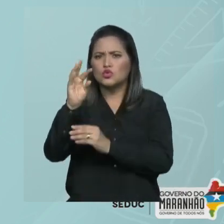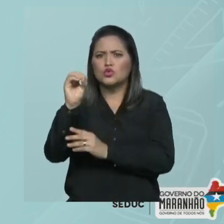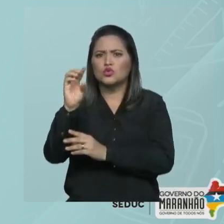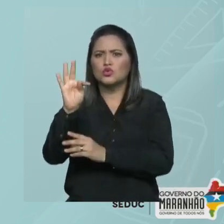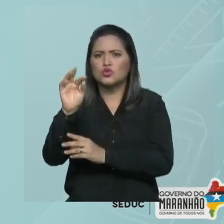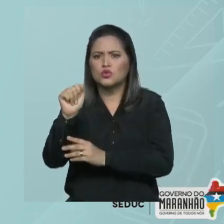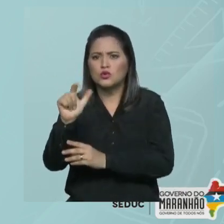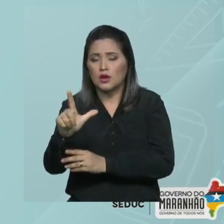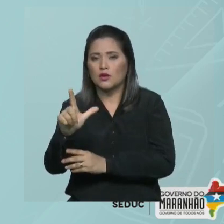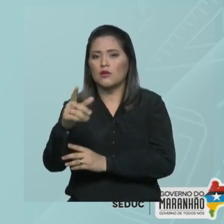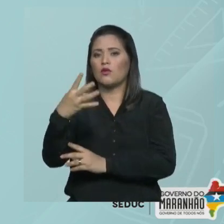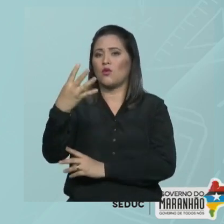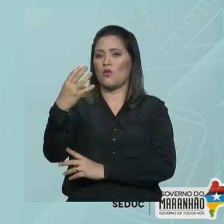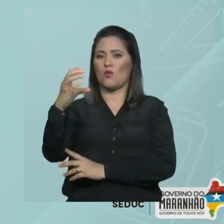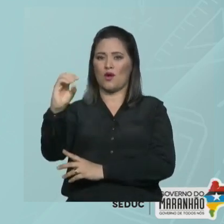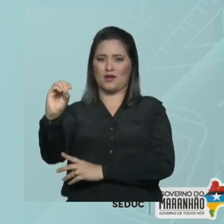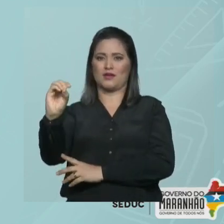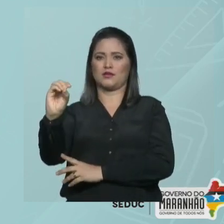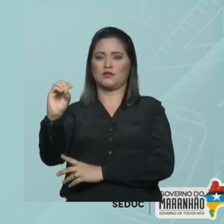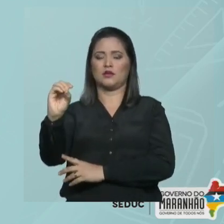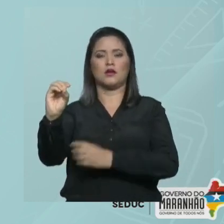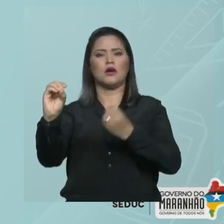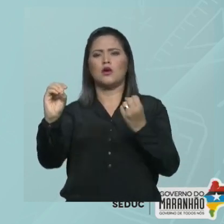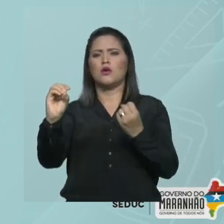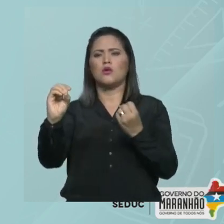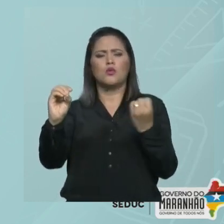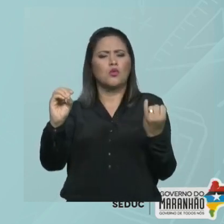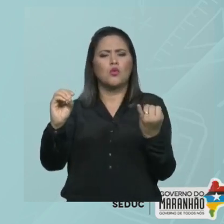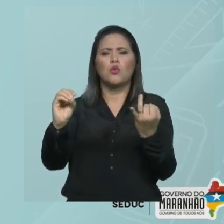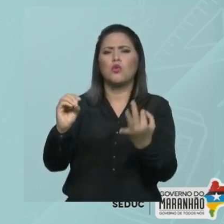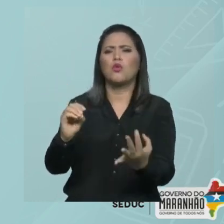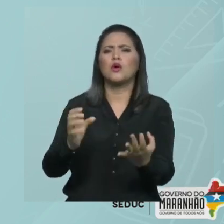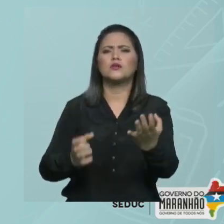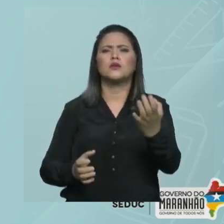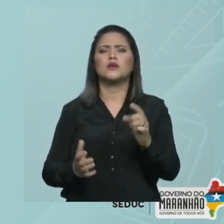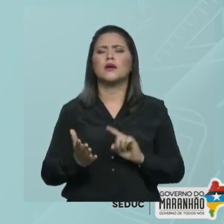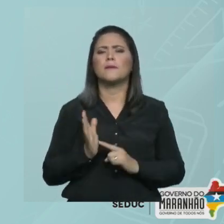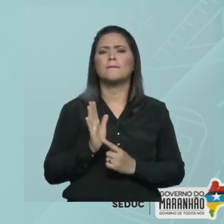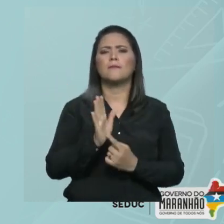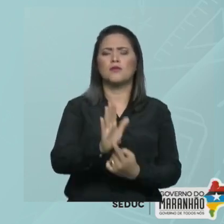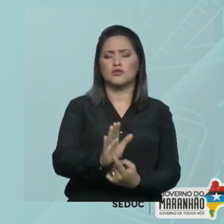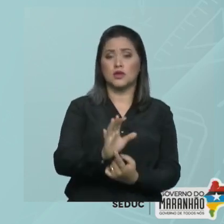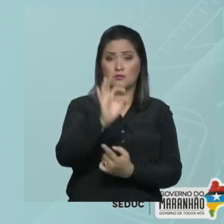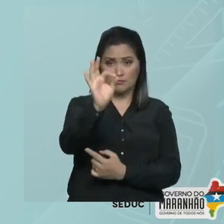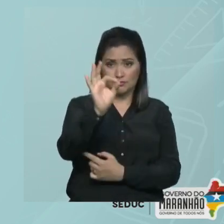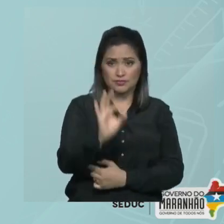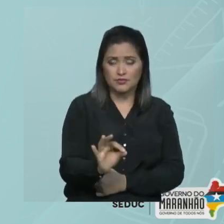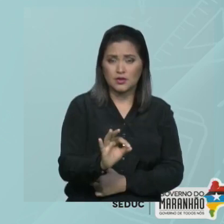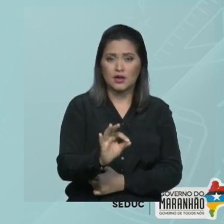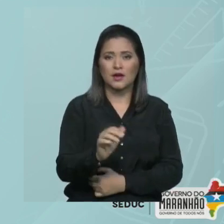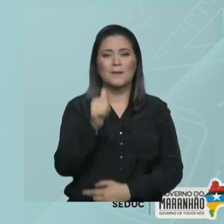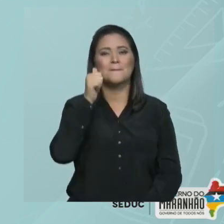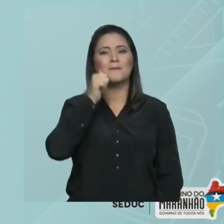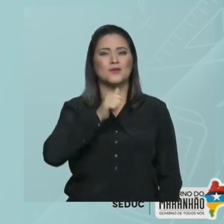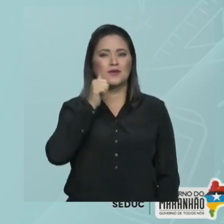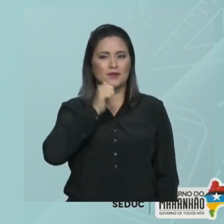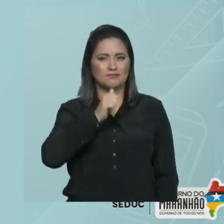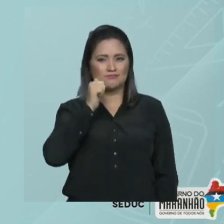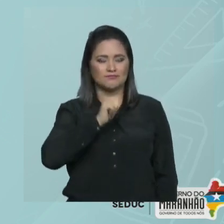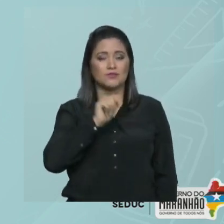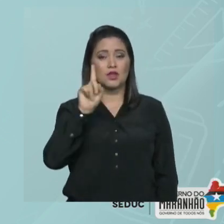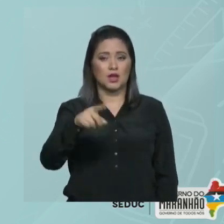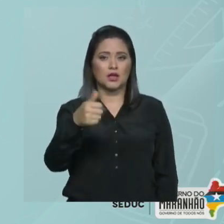parte que eu quero representar em forma decimal? Alunos do sexo feminino, que são 16. Então, eu vou